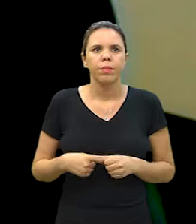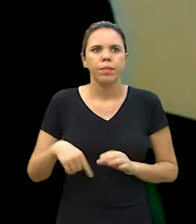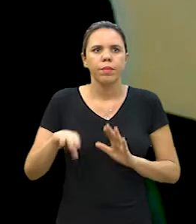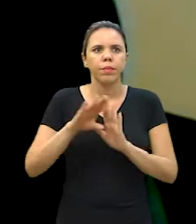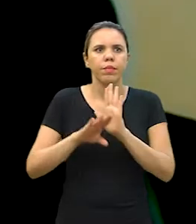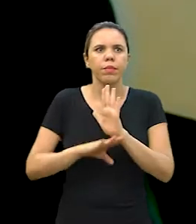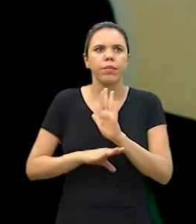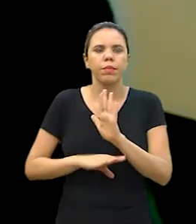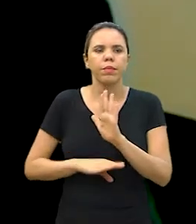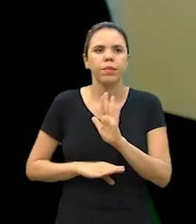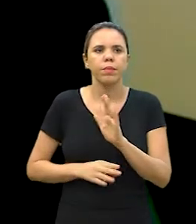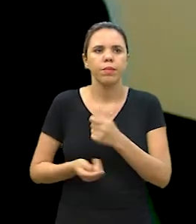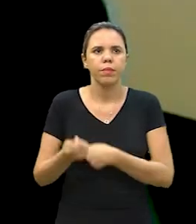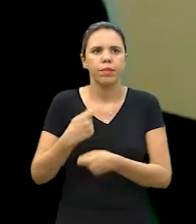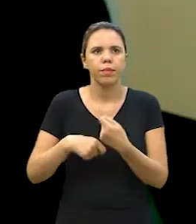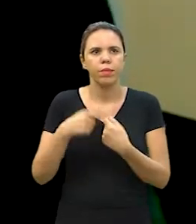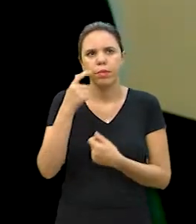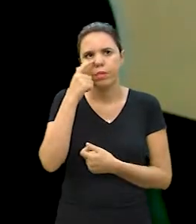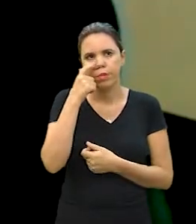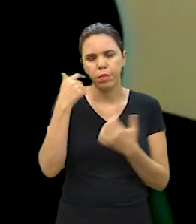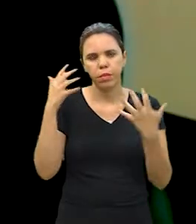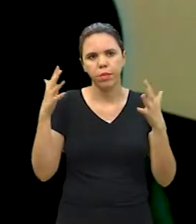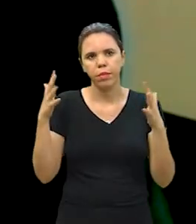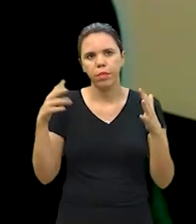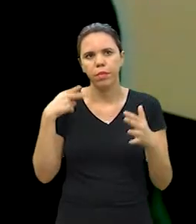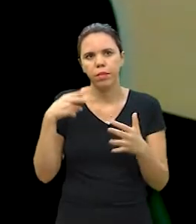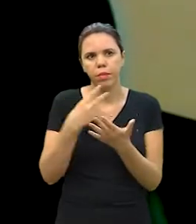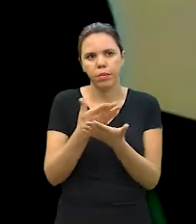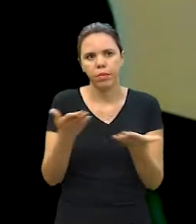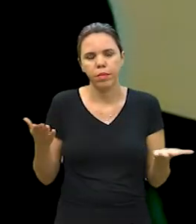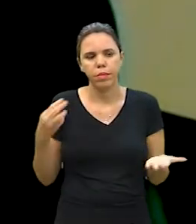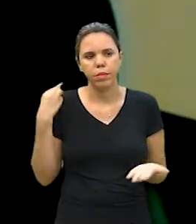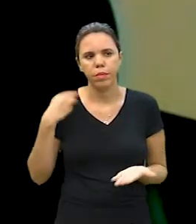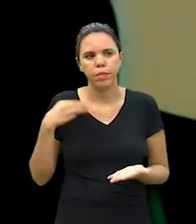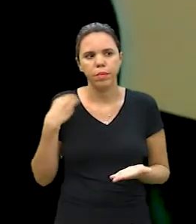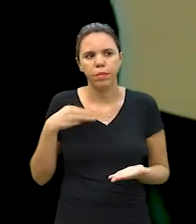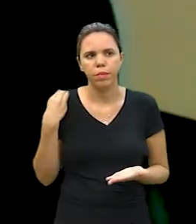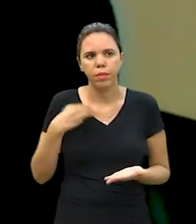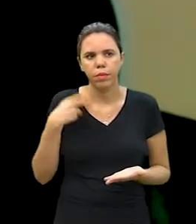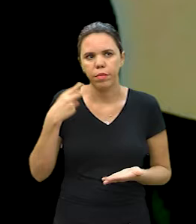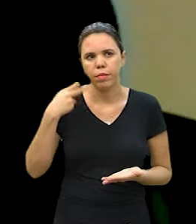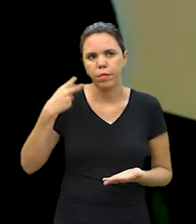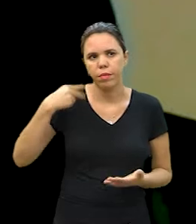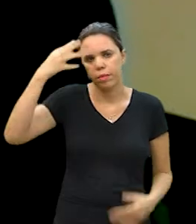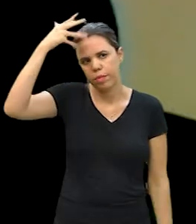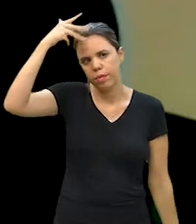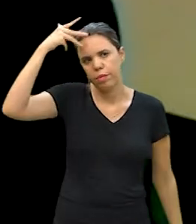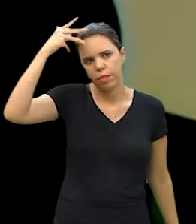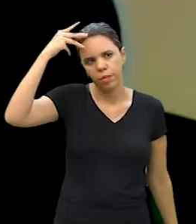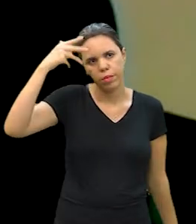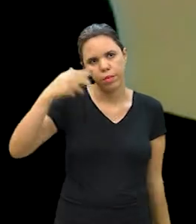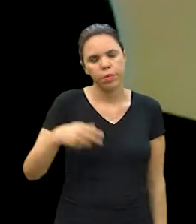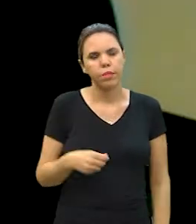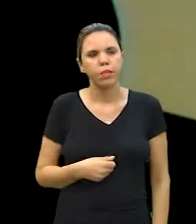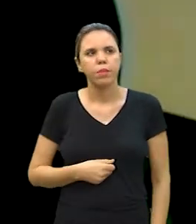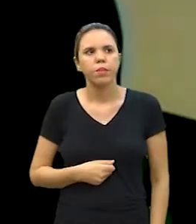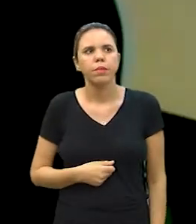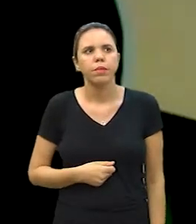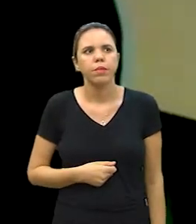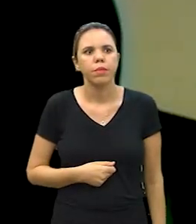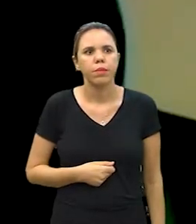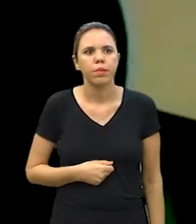esse programa, Questão de Ordem, parabenizar a vereadora Mariana Conte e o vereador Rodrigo da